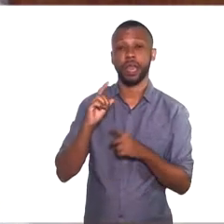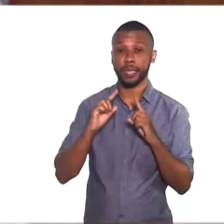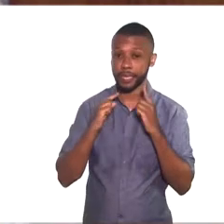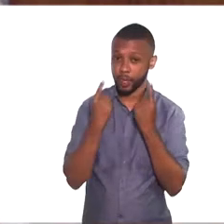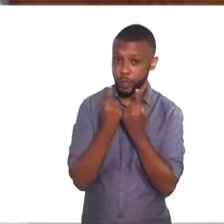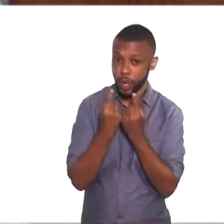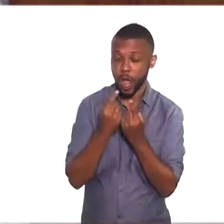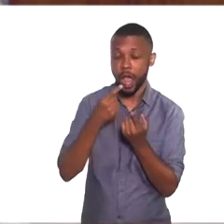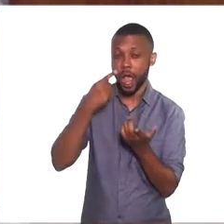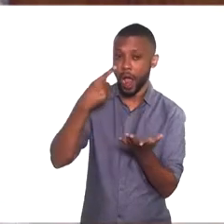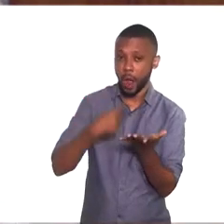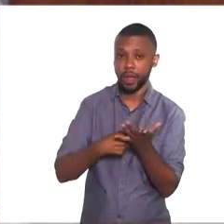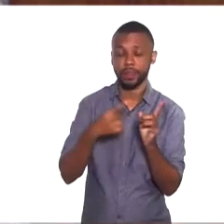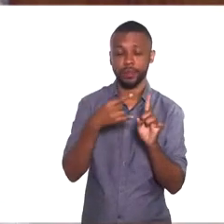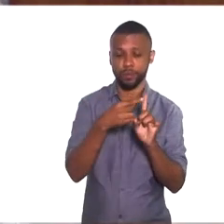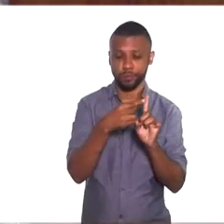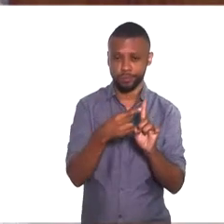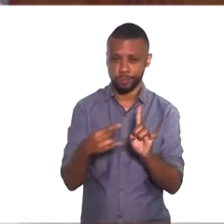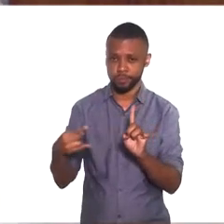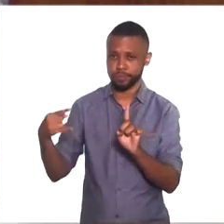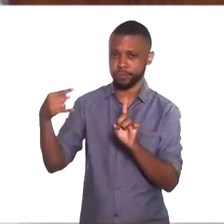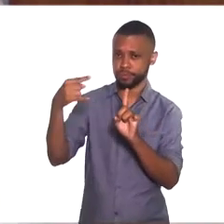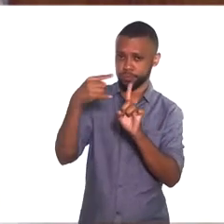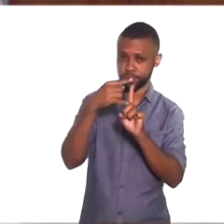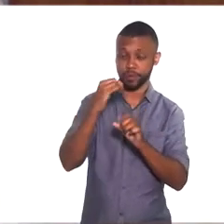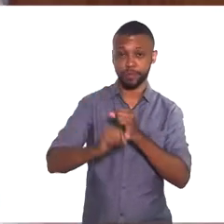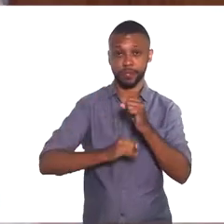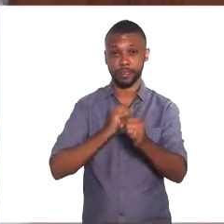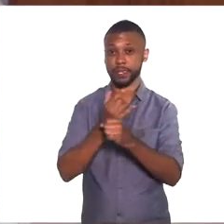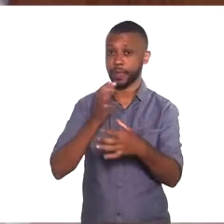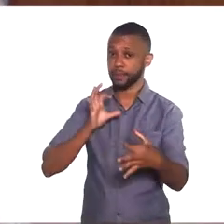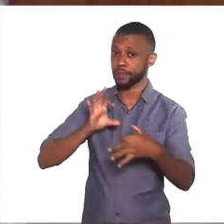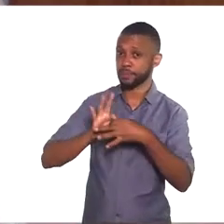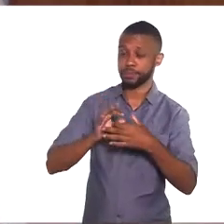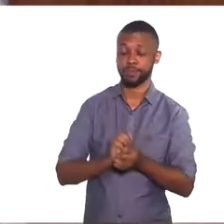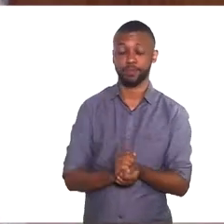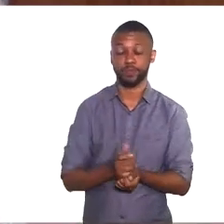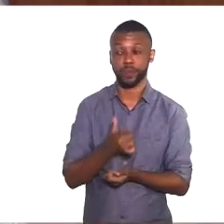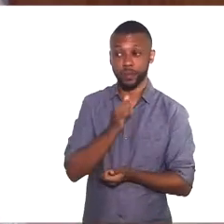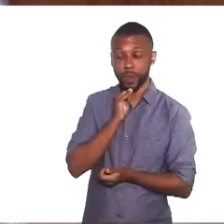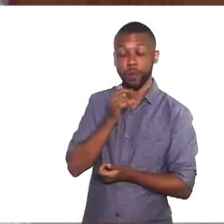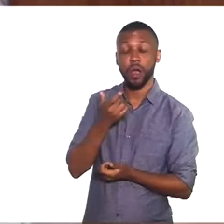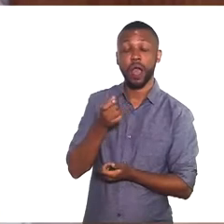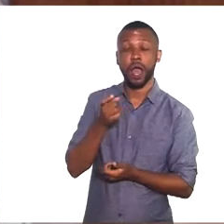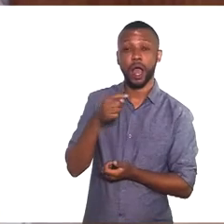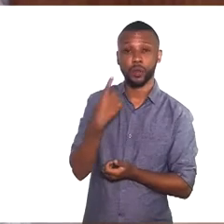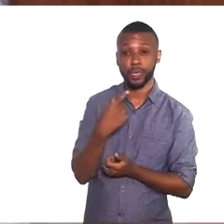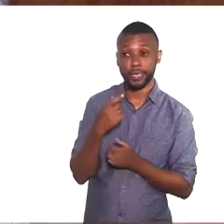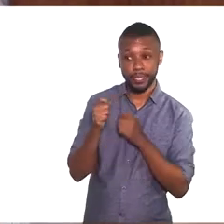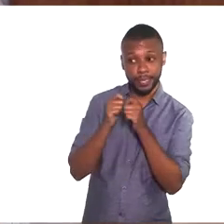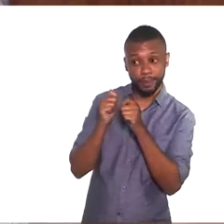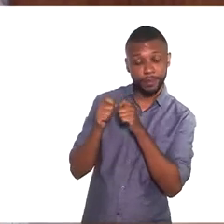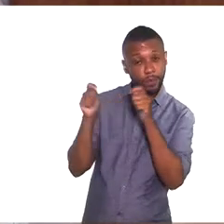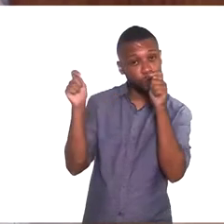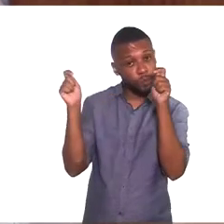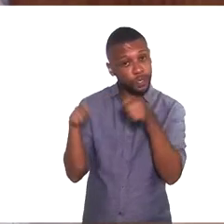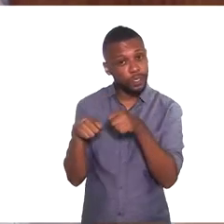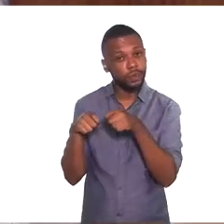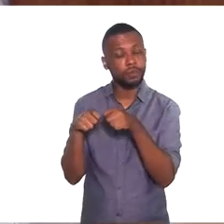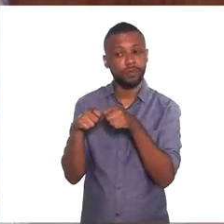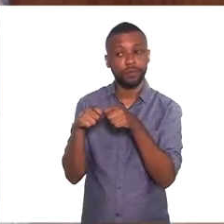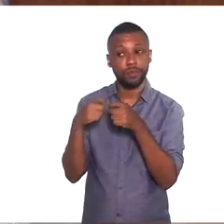acontecem né via internet pelo momento passam a nós só está sendo possível ser